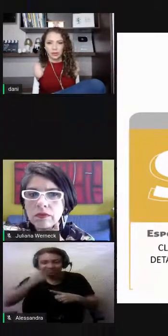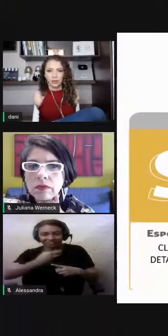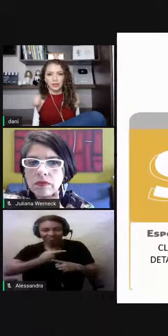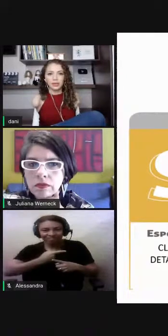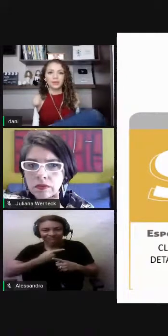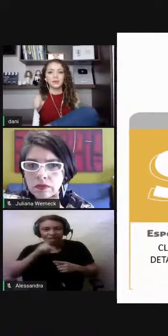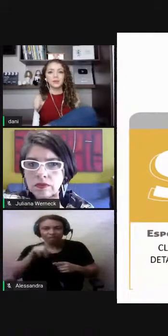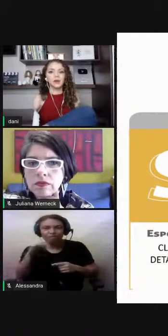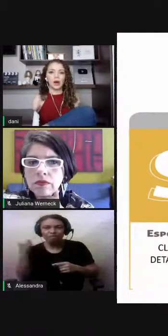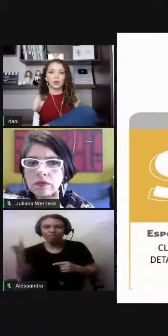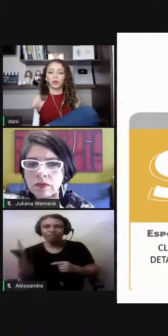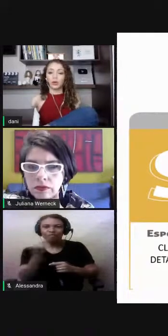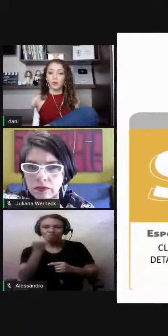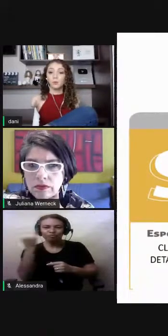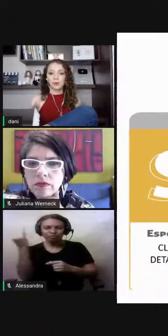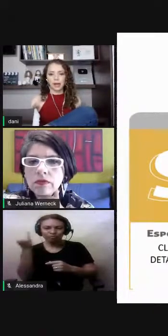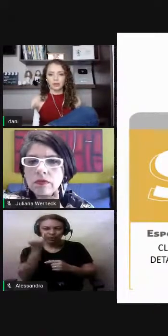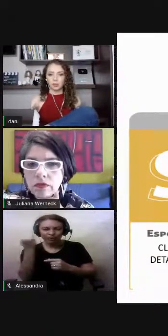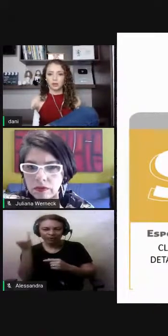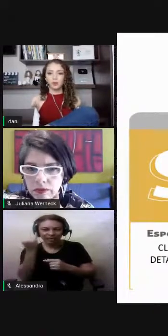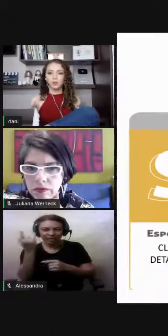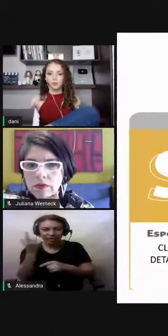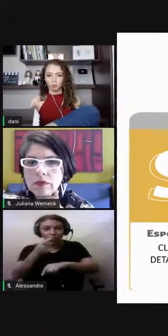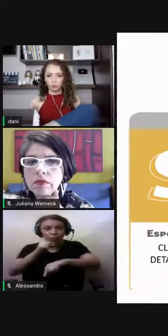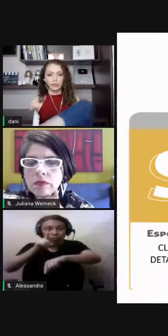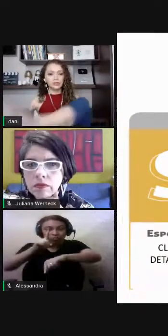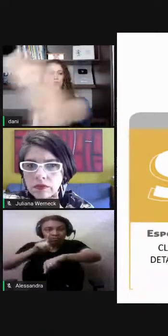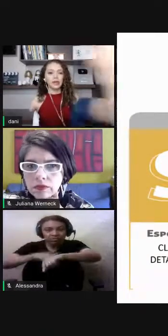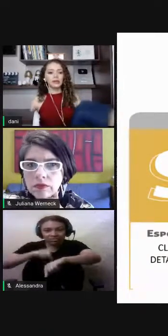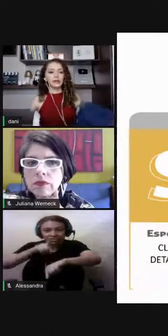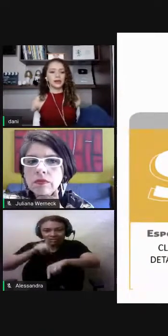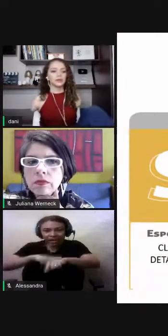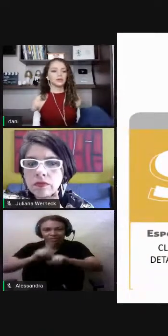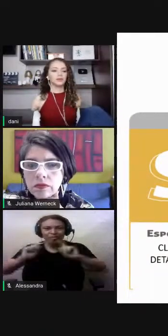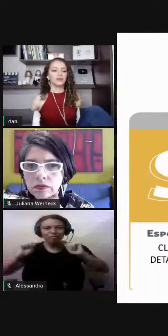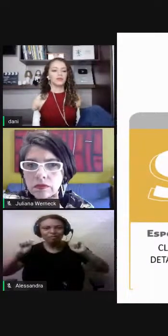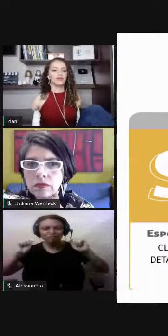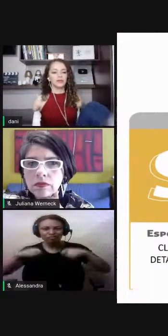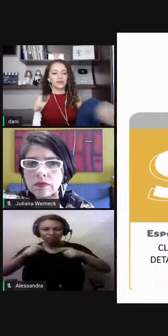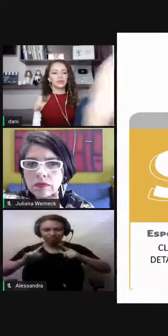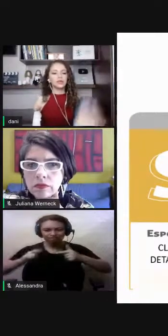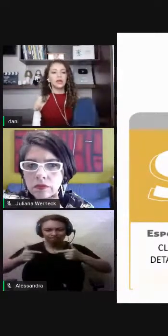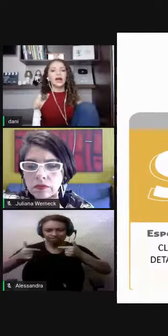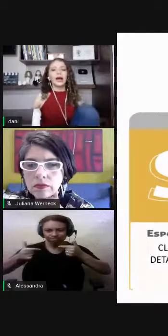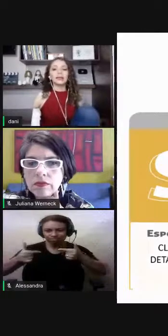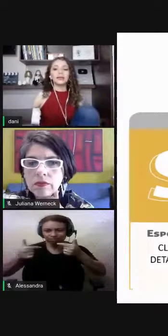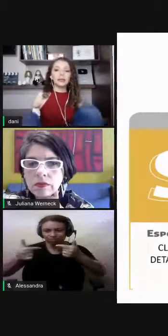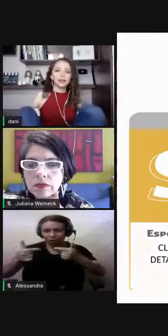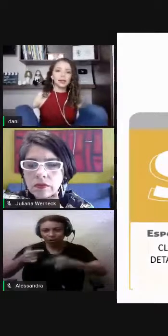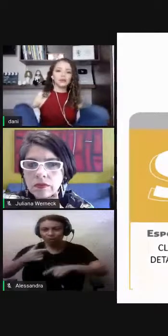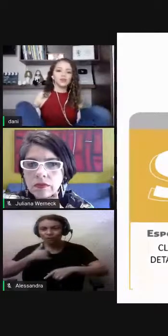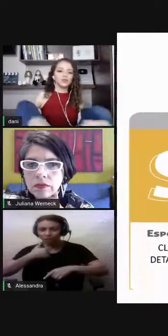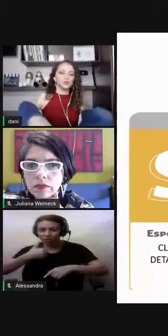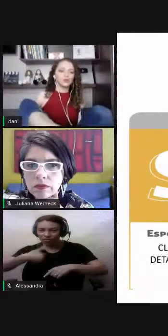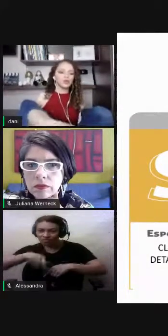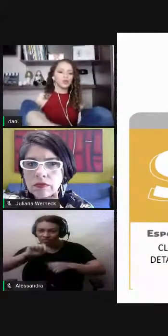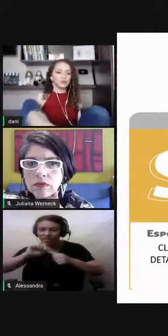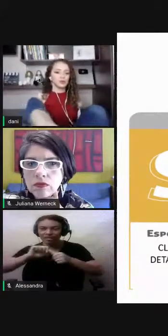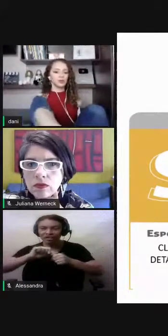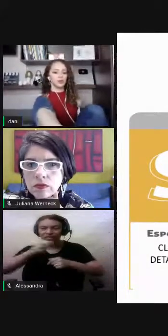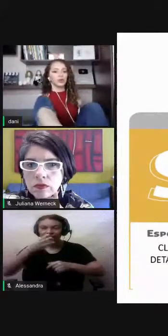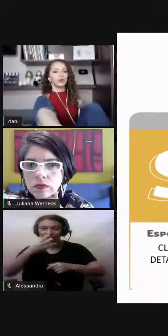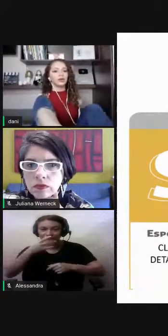importante para mim, e temporal, coloquei um prazo para que eu pudesse correr atrás, né? Falei, vou fazer isso até 31 de julho